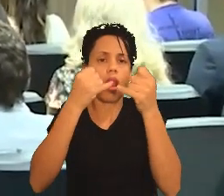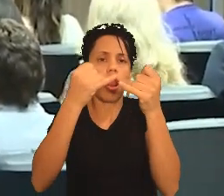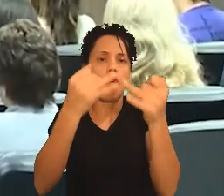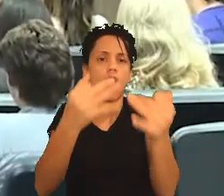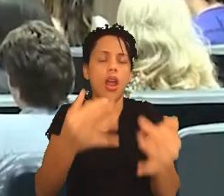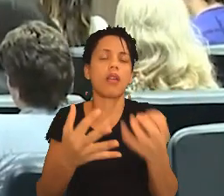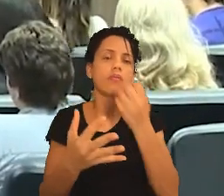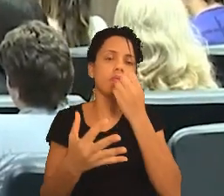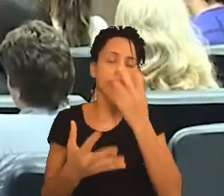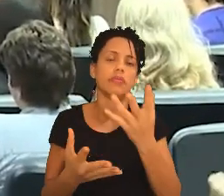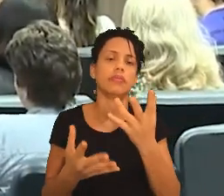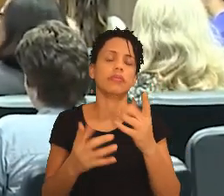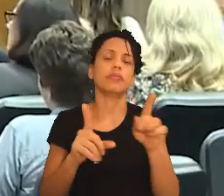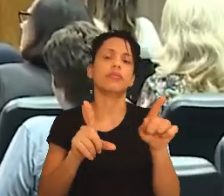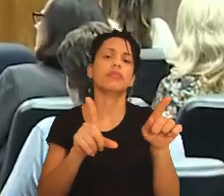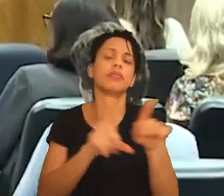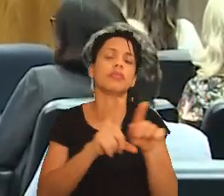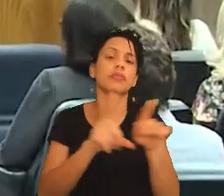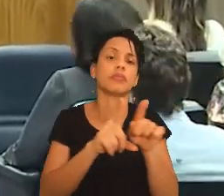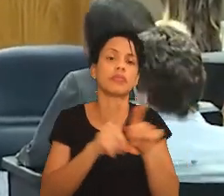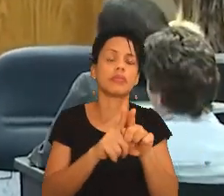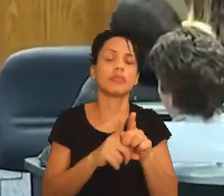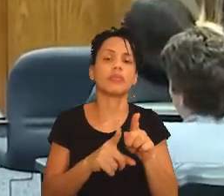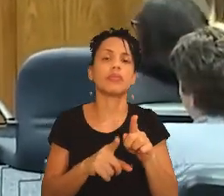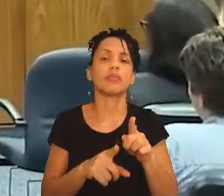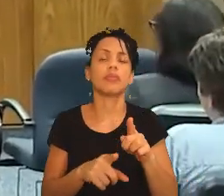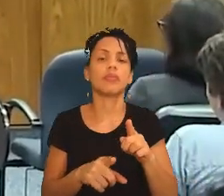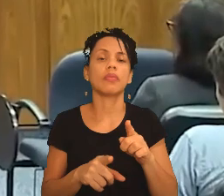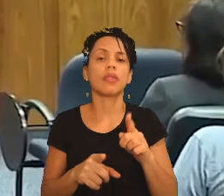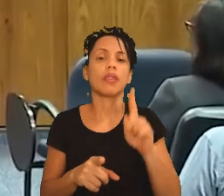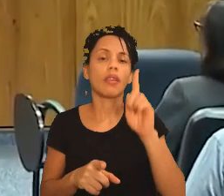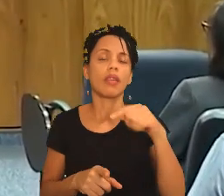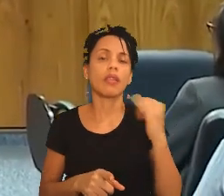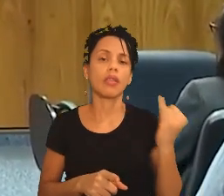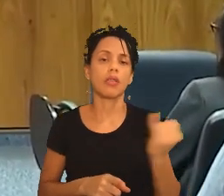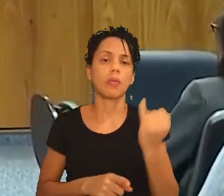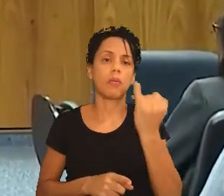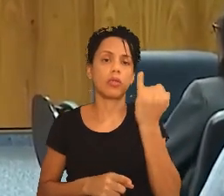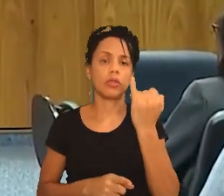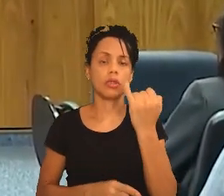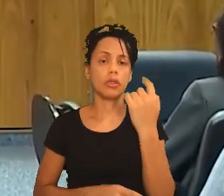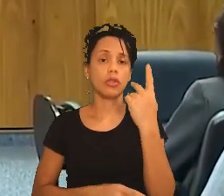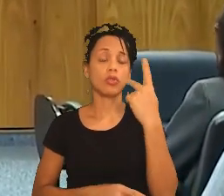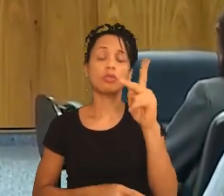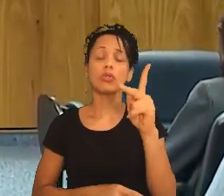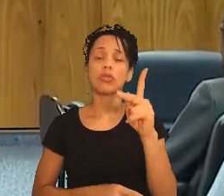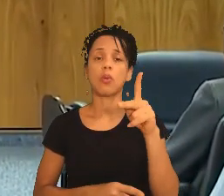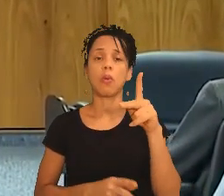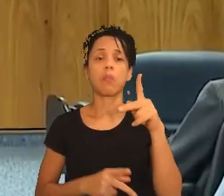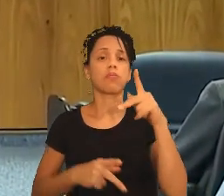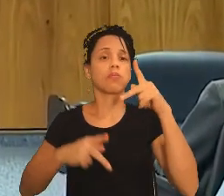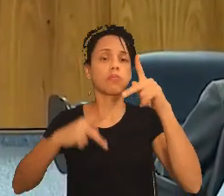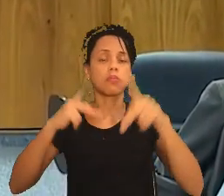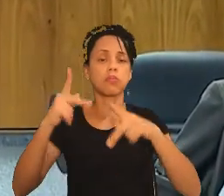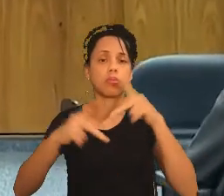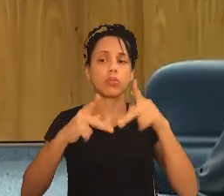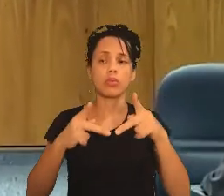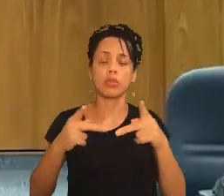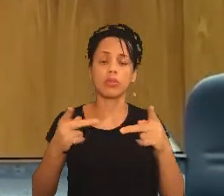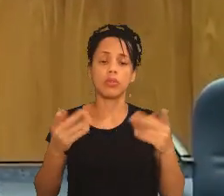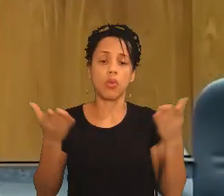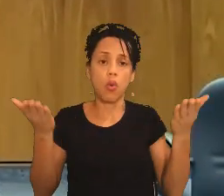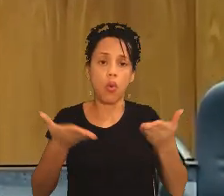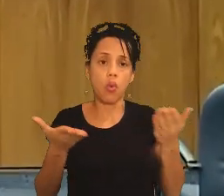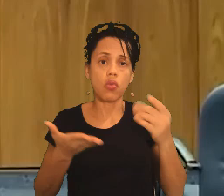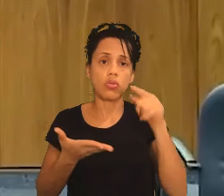Muito obrigada, Douglas. Foi muito importante ouvir sua fala e refletir